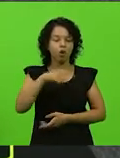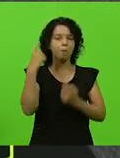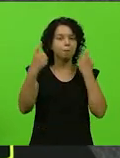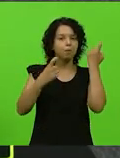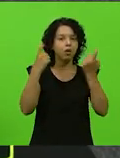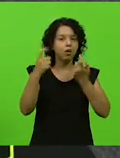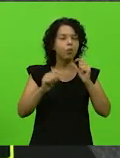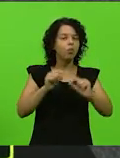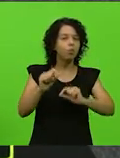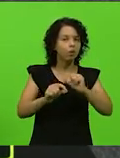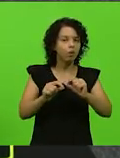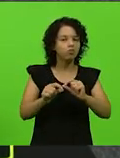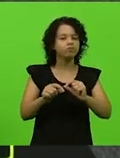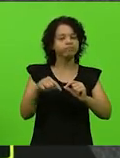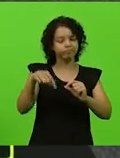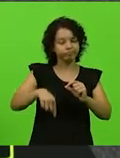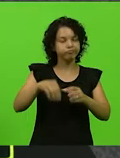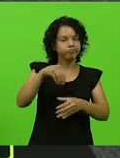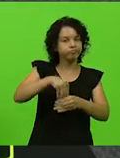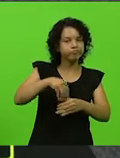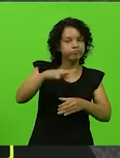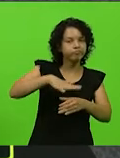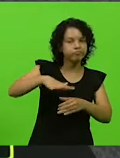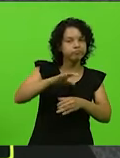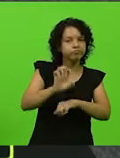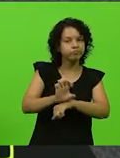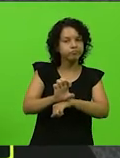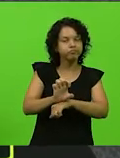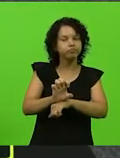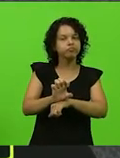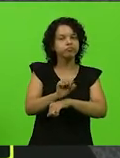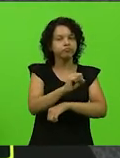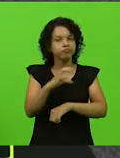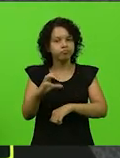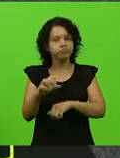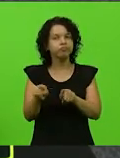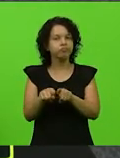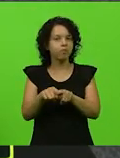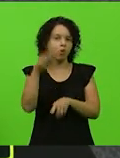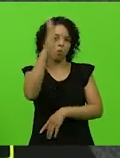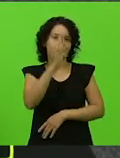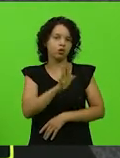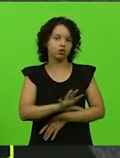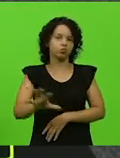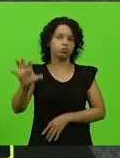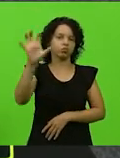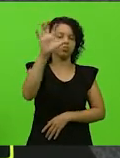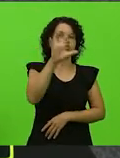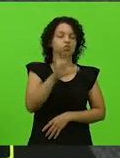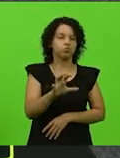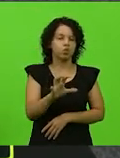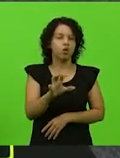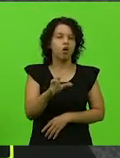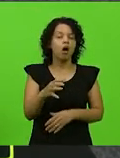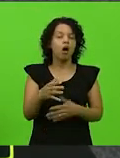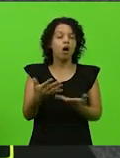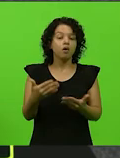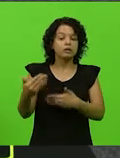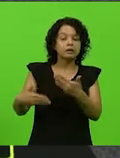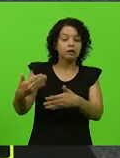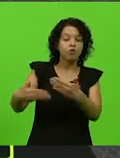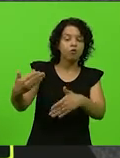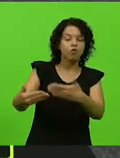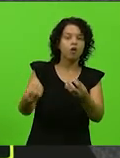tanto dentro do Estado de Santa Catarina como é hino nosso território brasileiro é de como isso vai ser